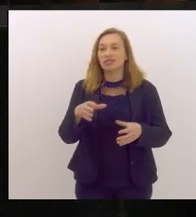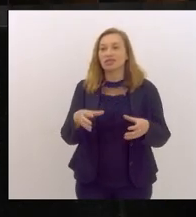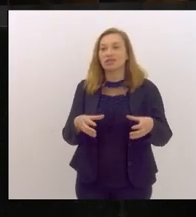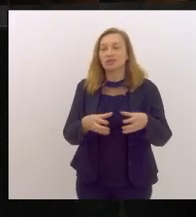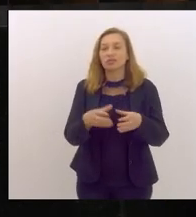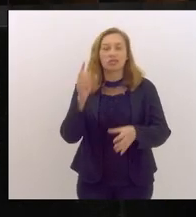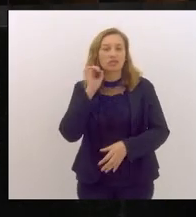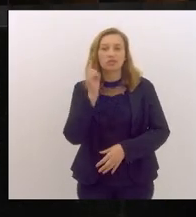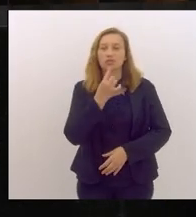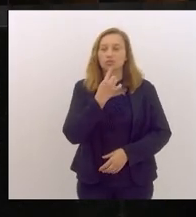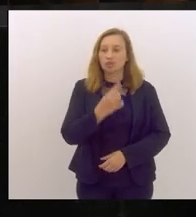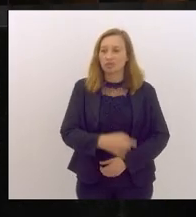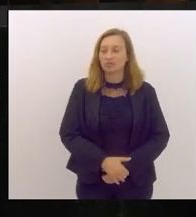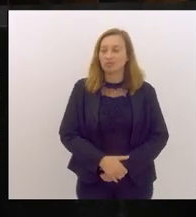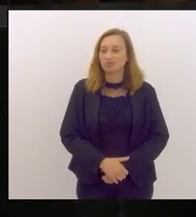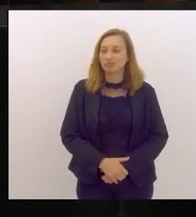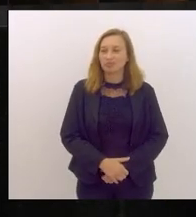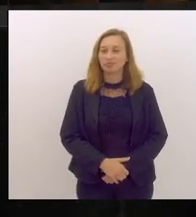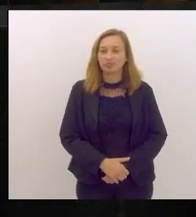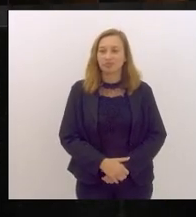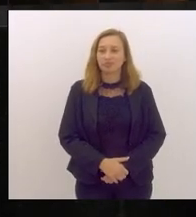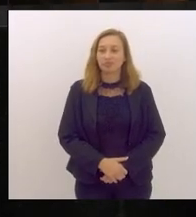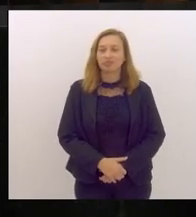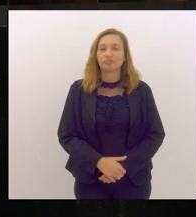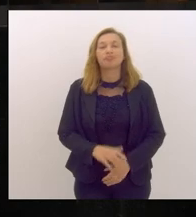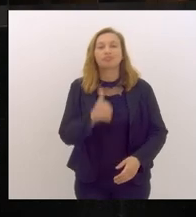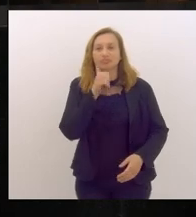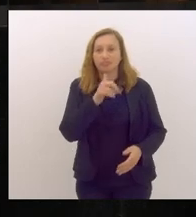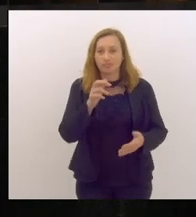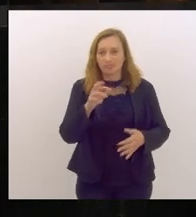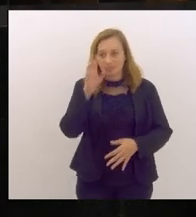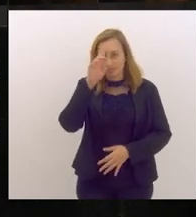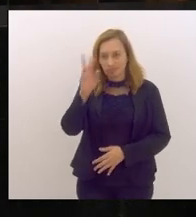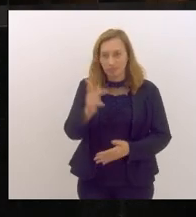deficientes auditivos. Senhora Presidente,